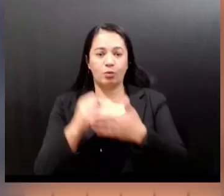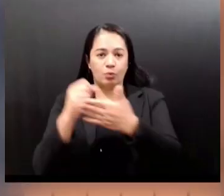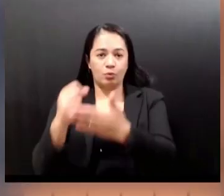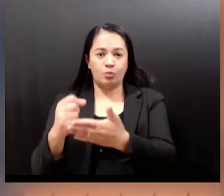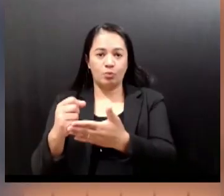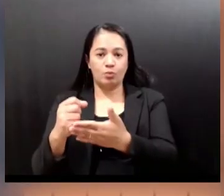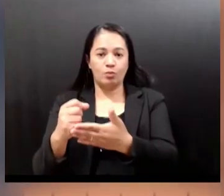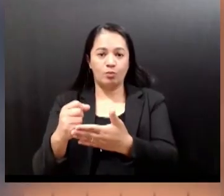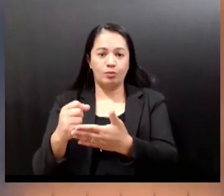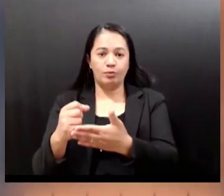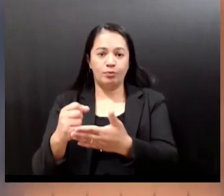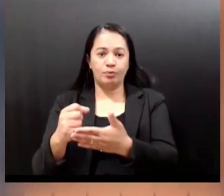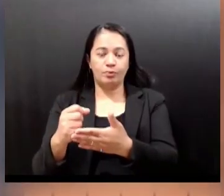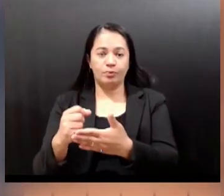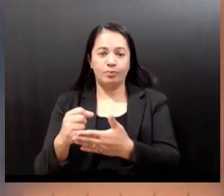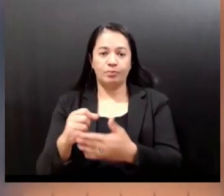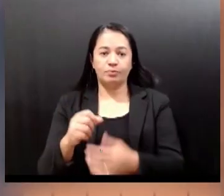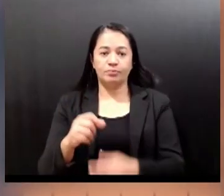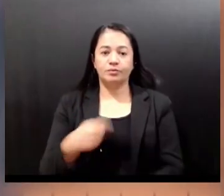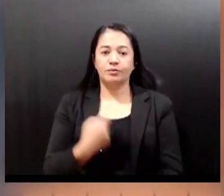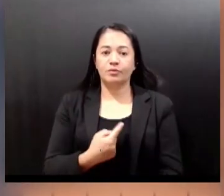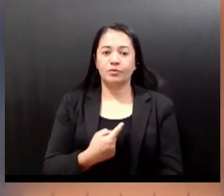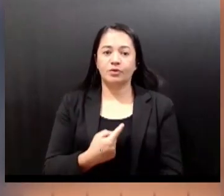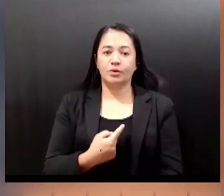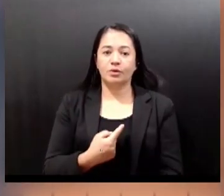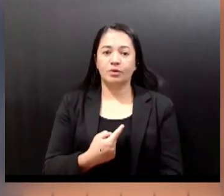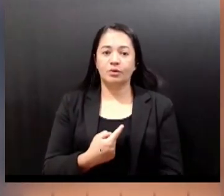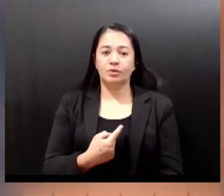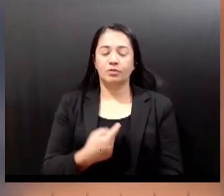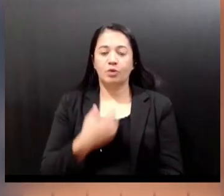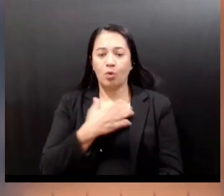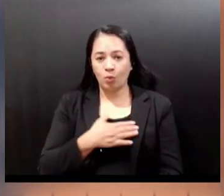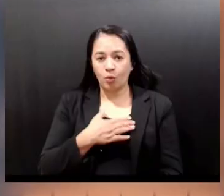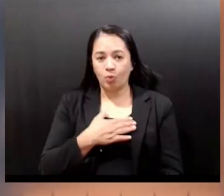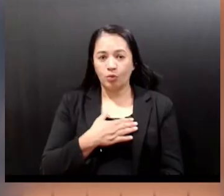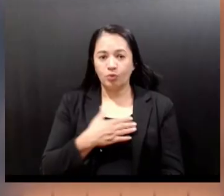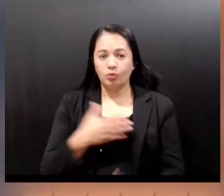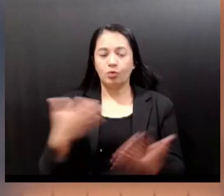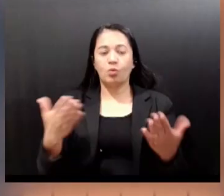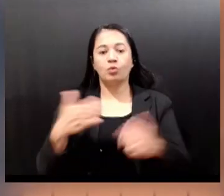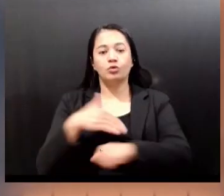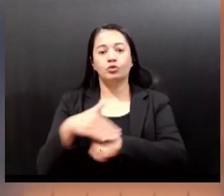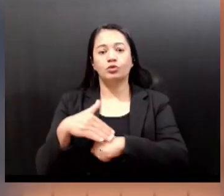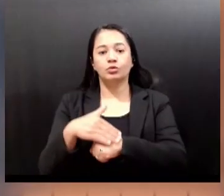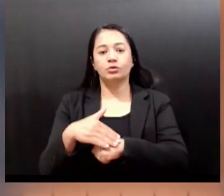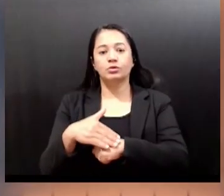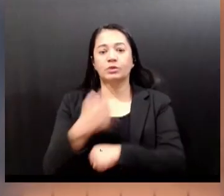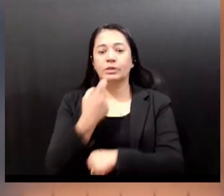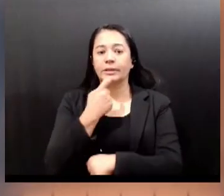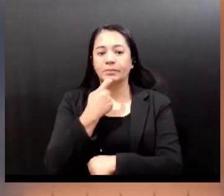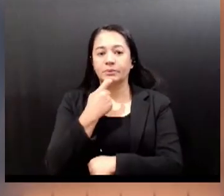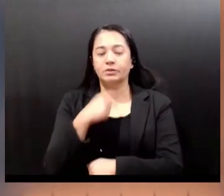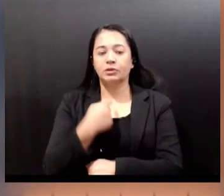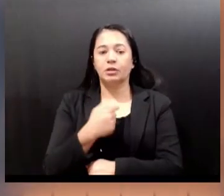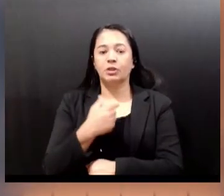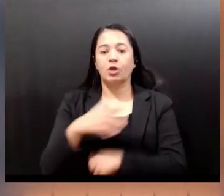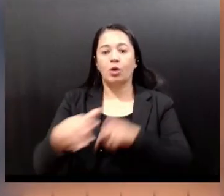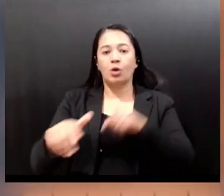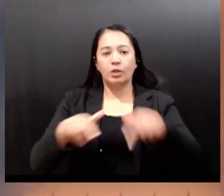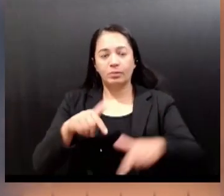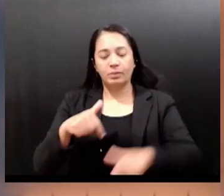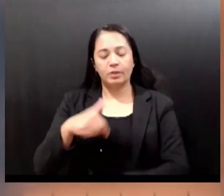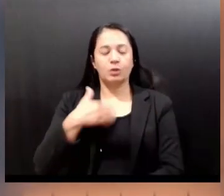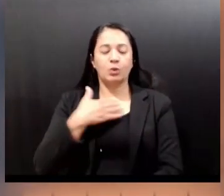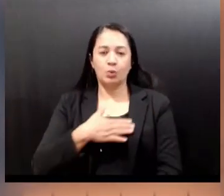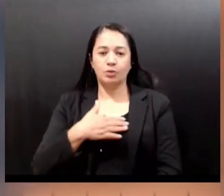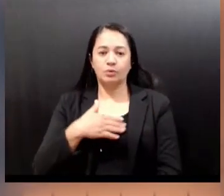pátio. A gente está muito satisfeito com este diálogo com Campinas, gostamos de trabalhar aqui, então sabemos que no